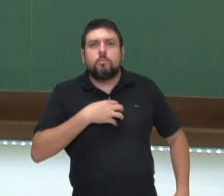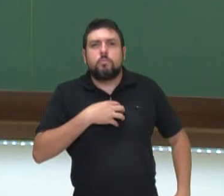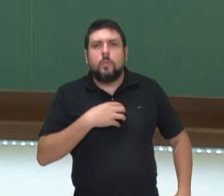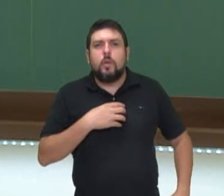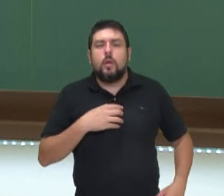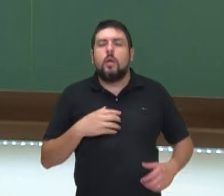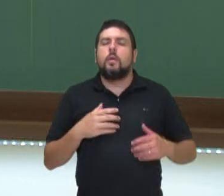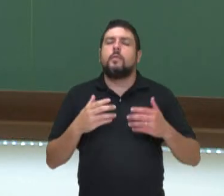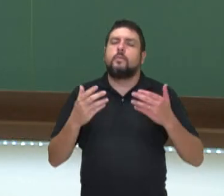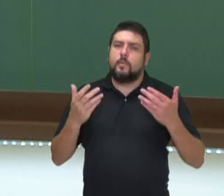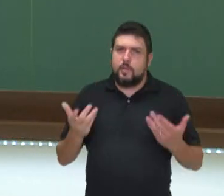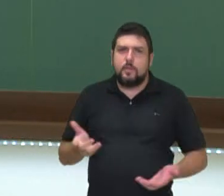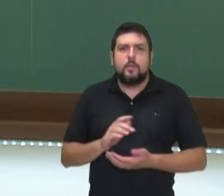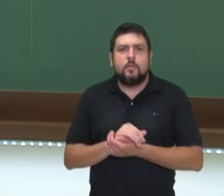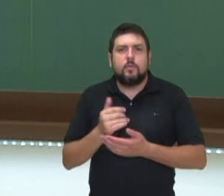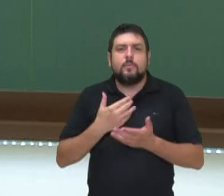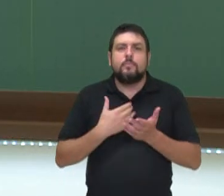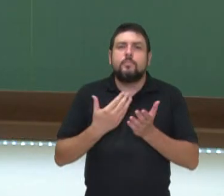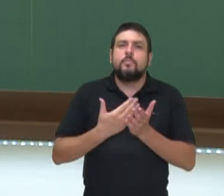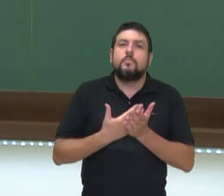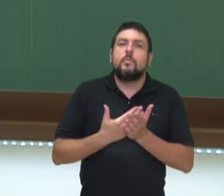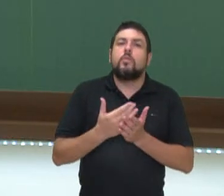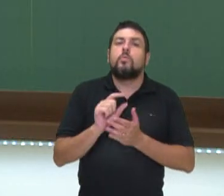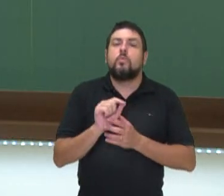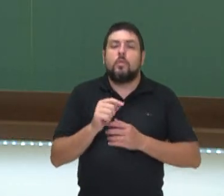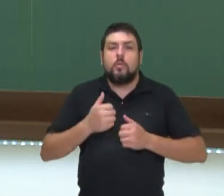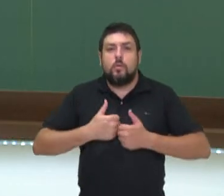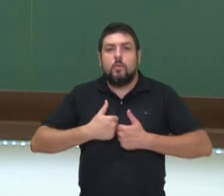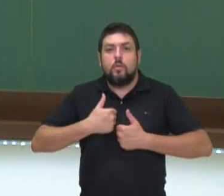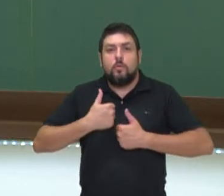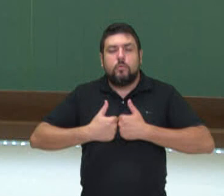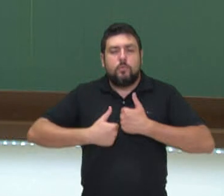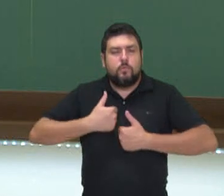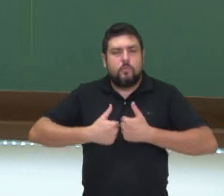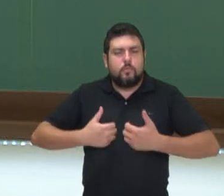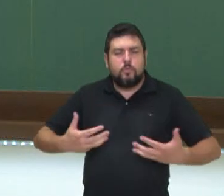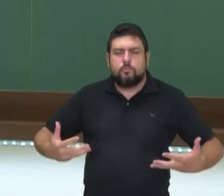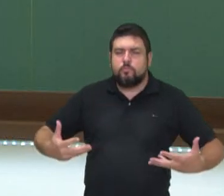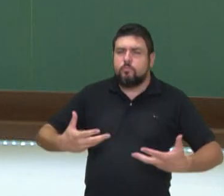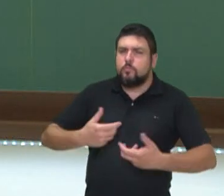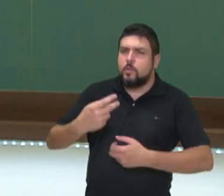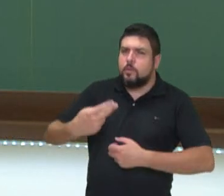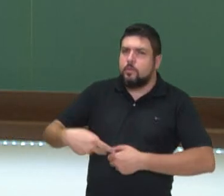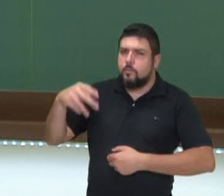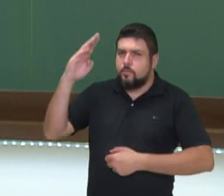que começou a ver o futebol arte dos brasileiros.